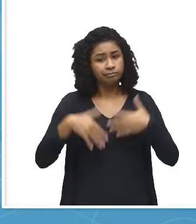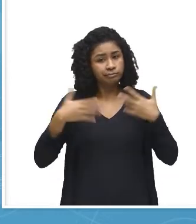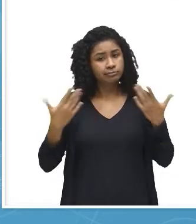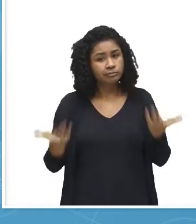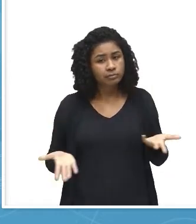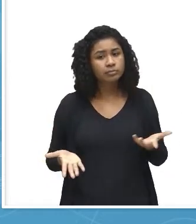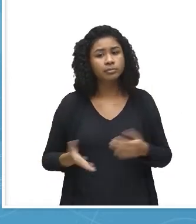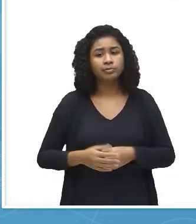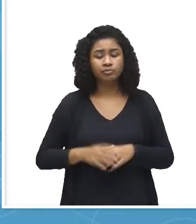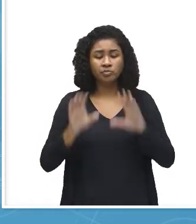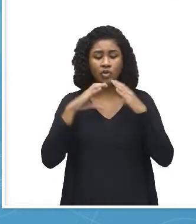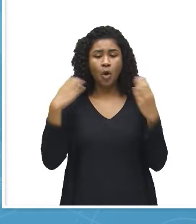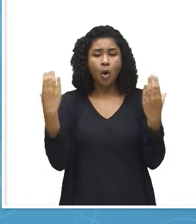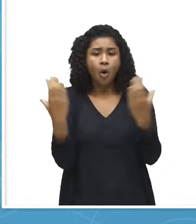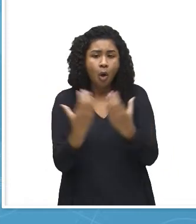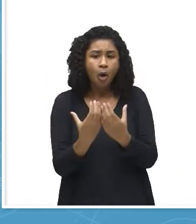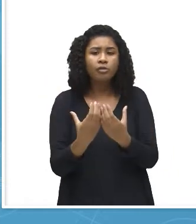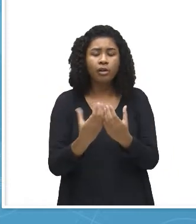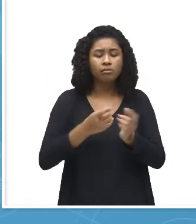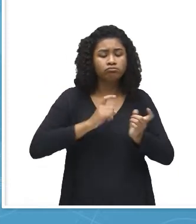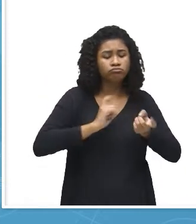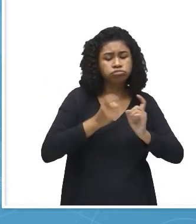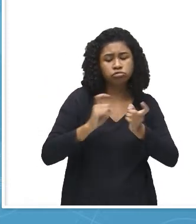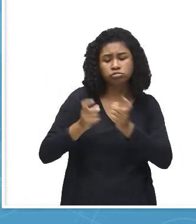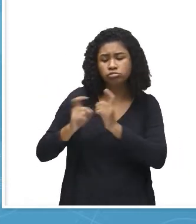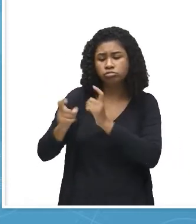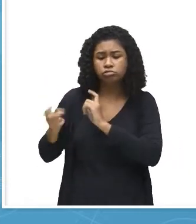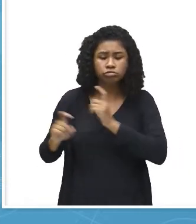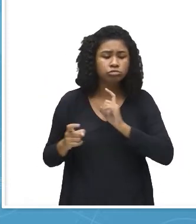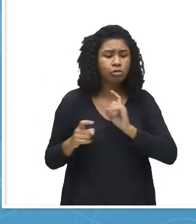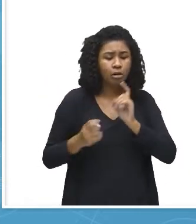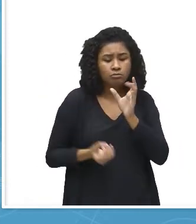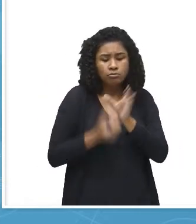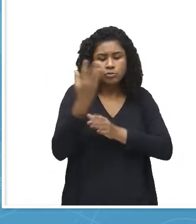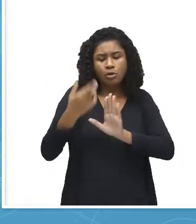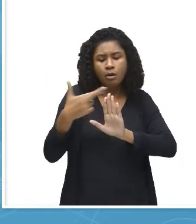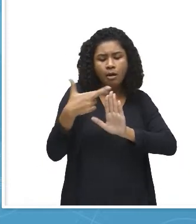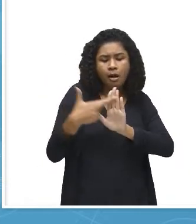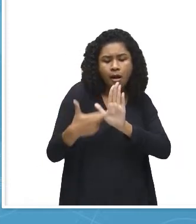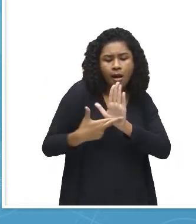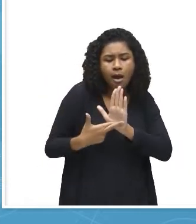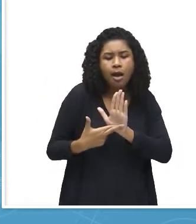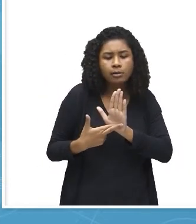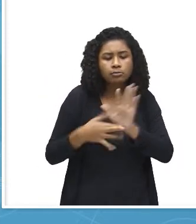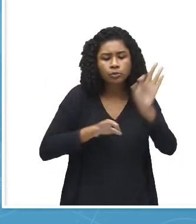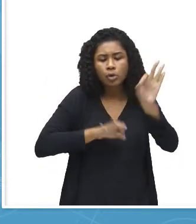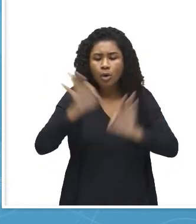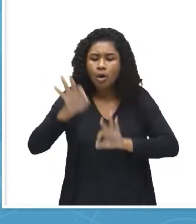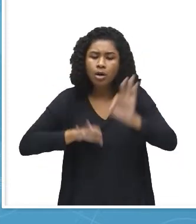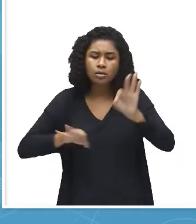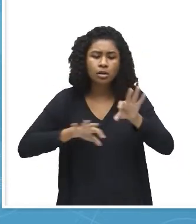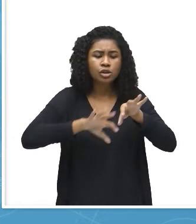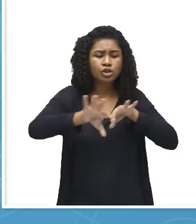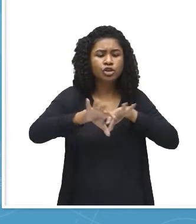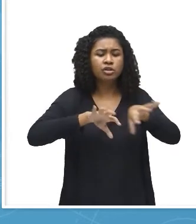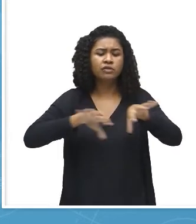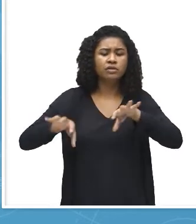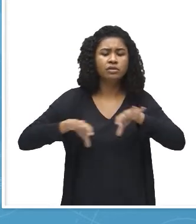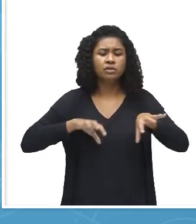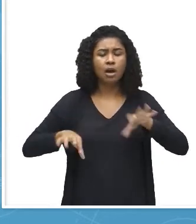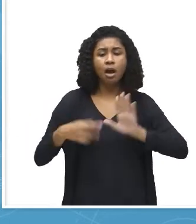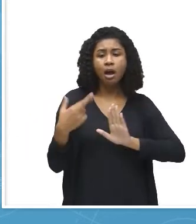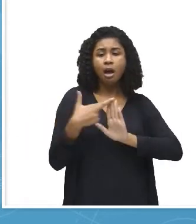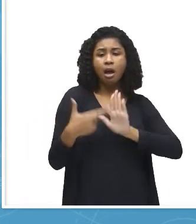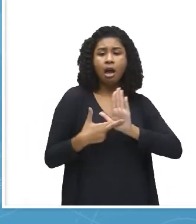de Berlim foi uma conferência, como o próprio nome já diz, que, entre outras coisas, pautou regras para a